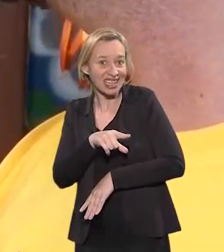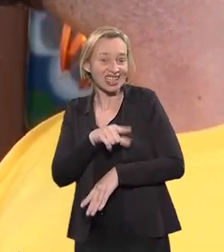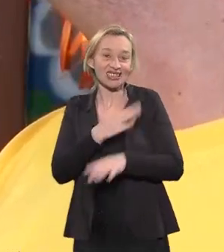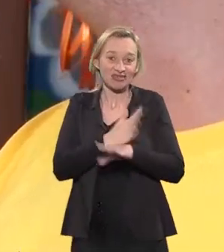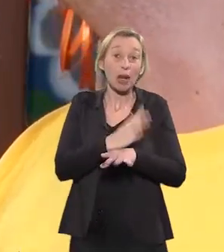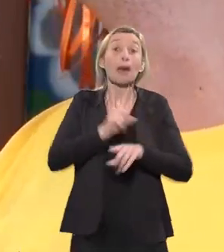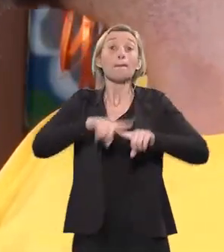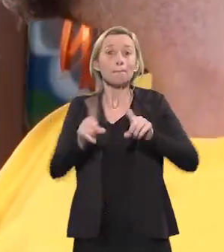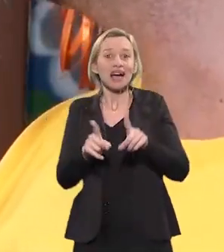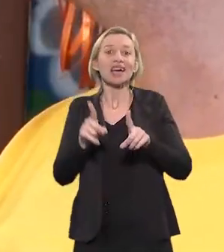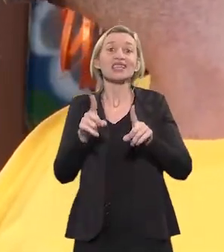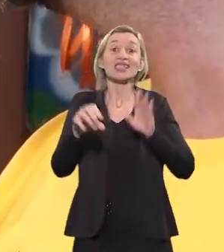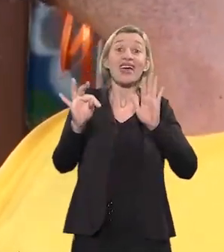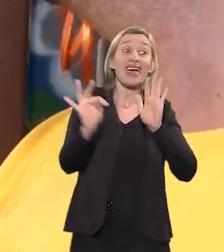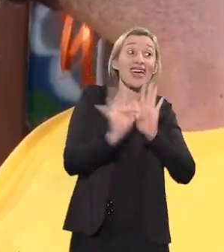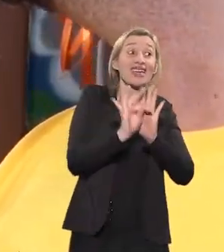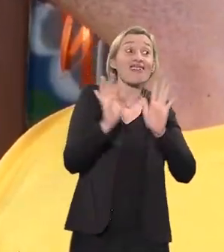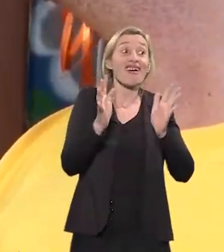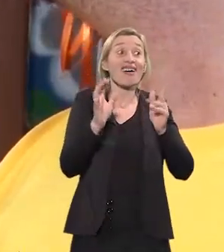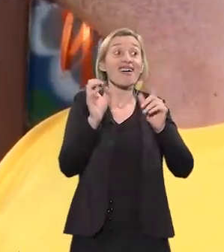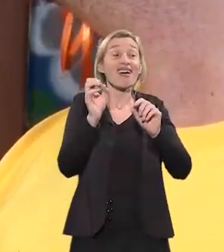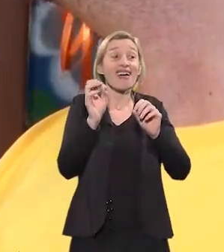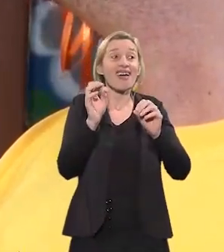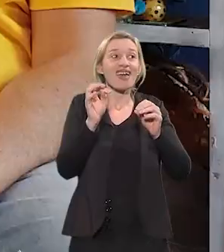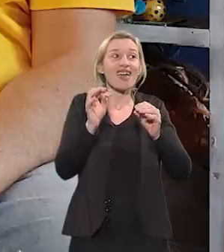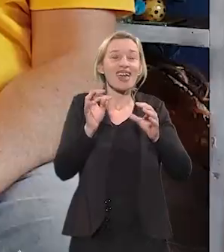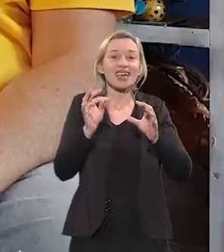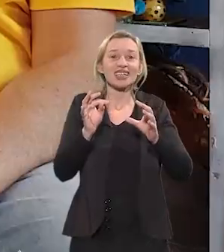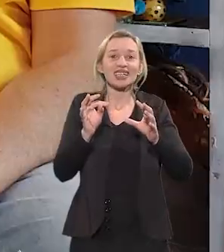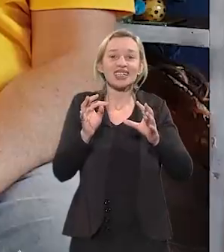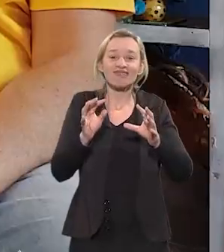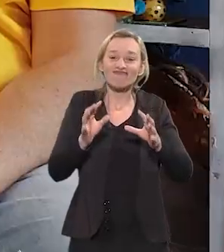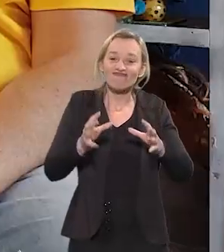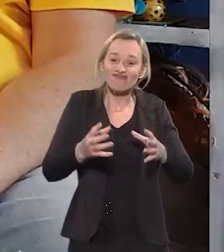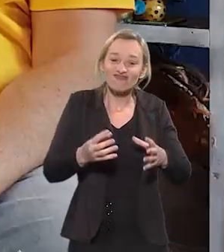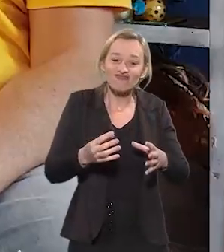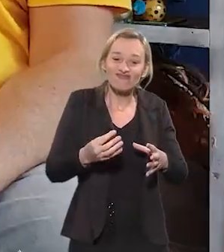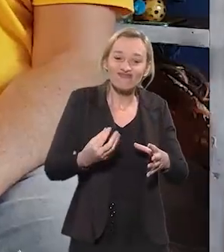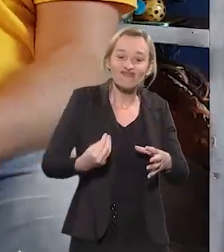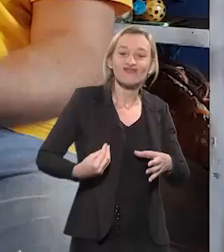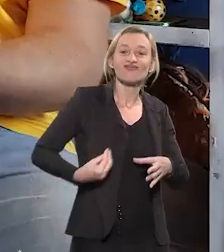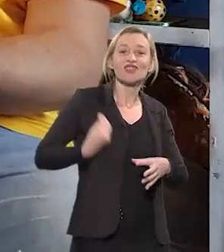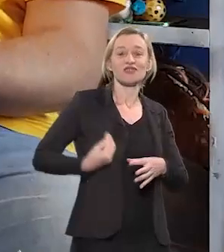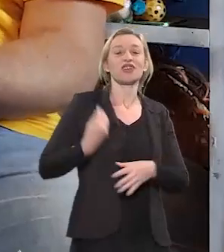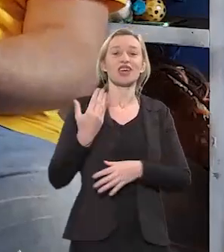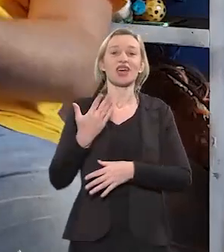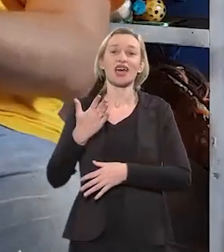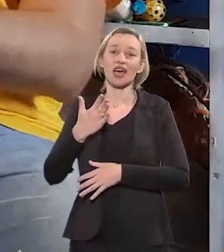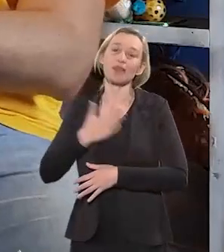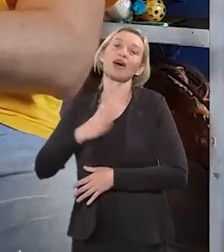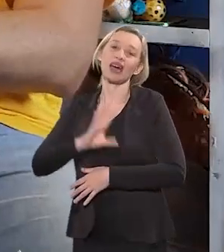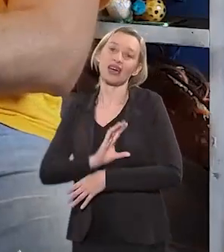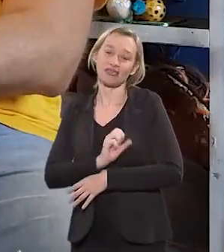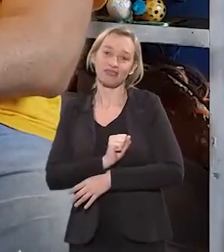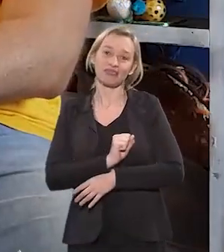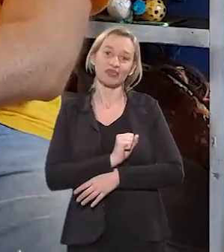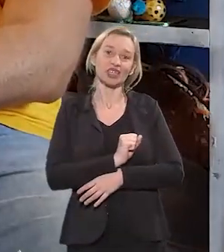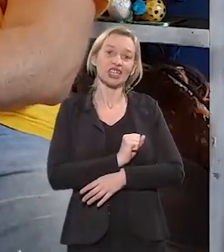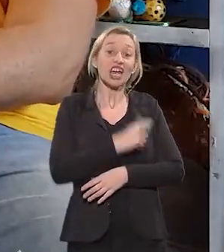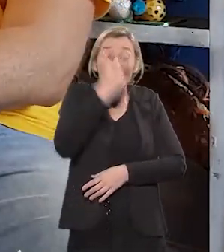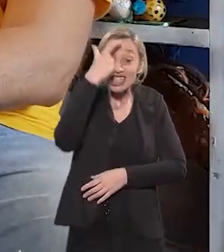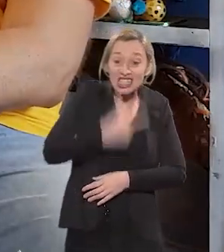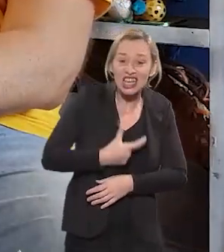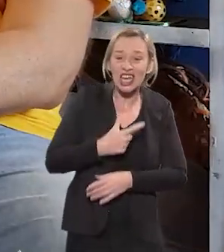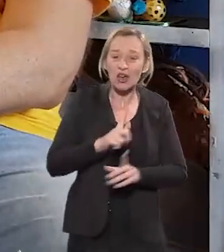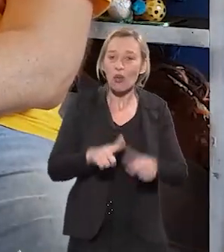ali técnico, né? Exatamente. Mas é sim resgatar a autoestima. Resgatar a autoestima, se entender